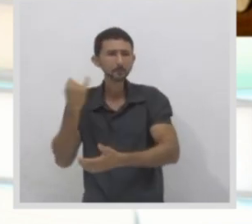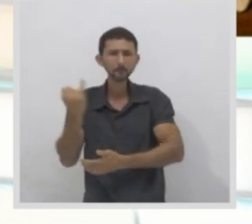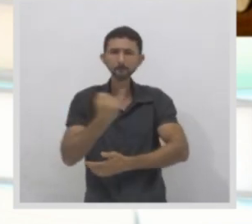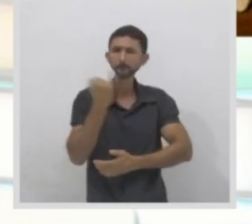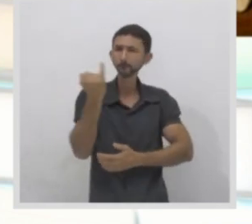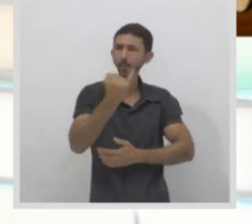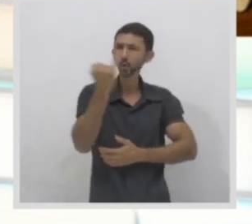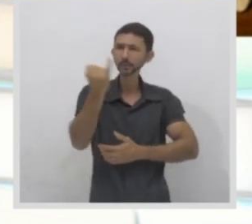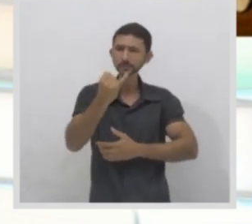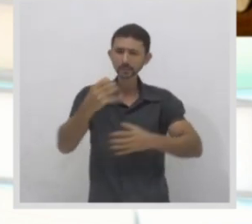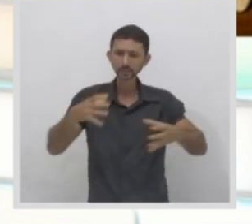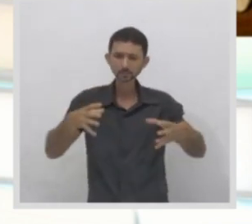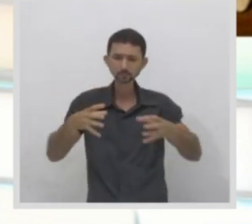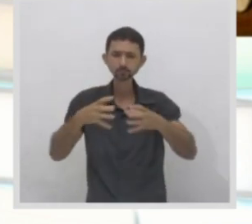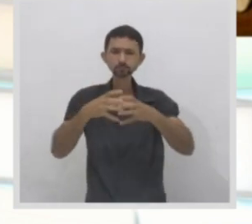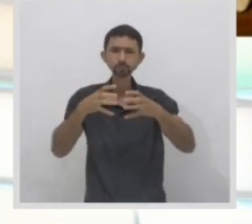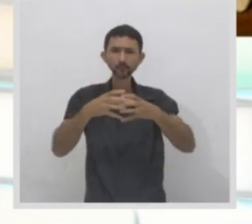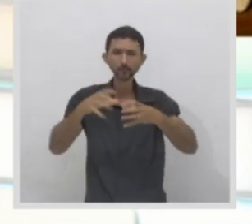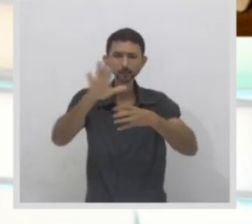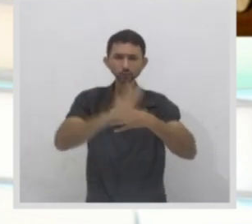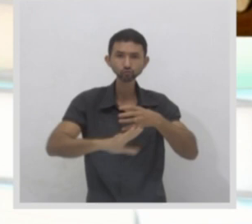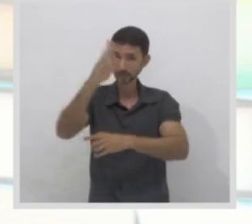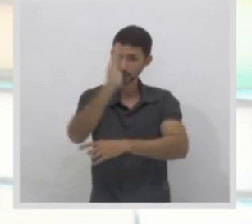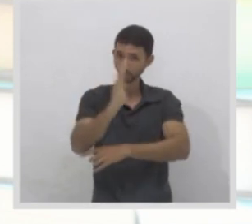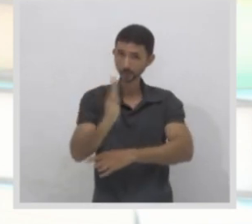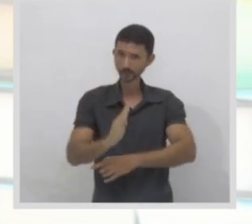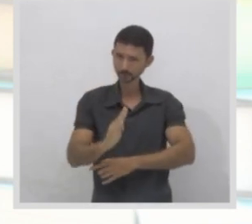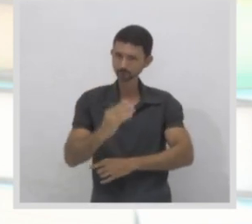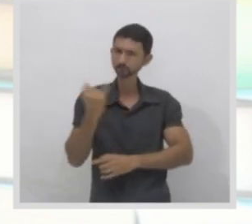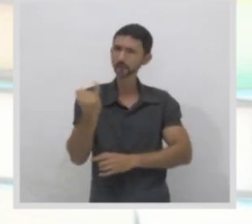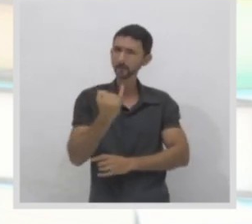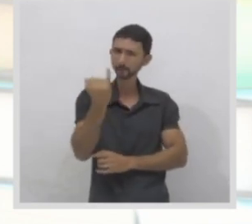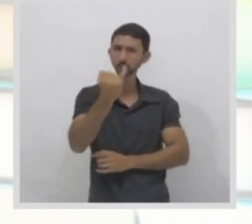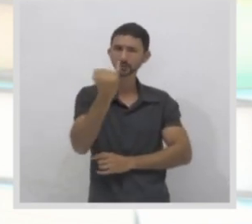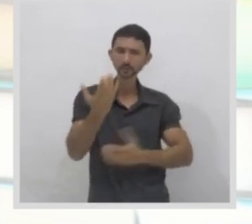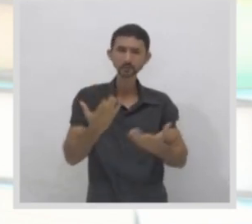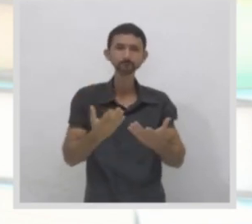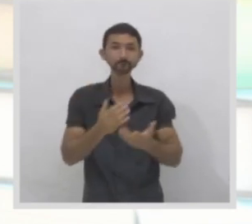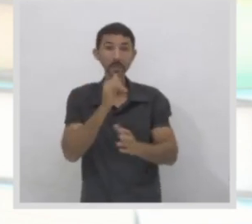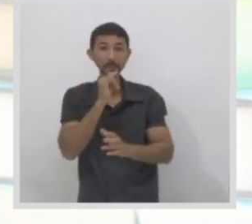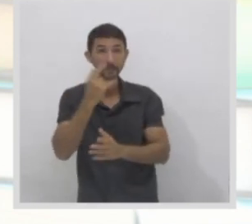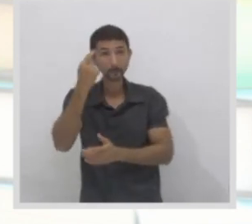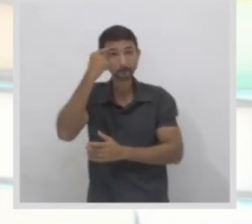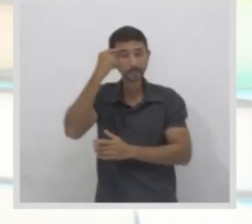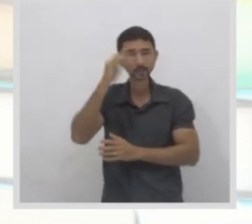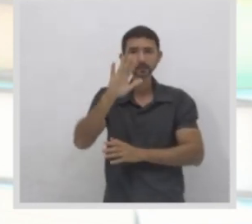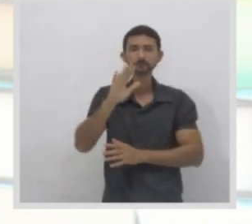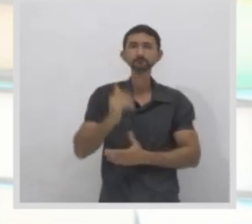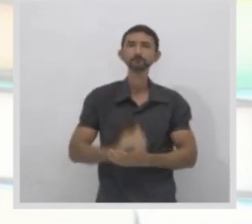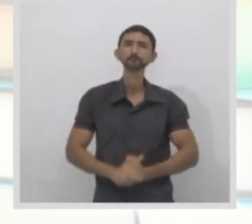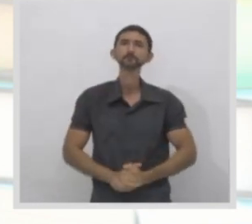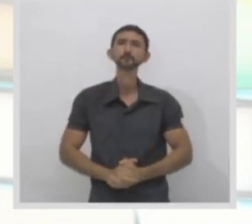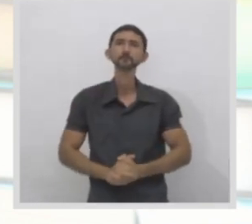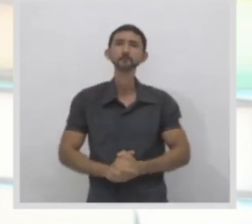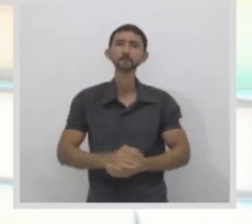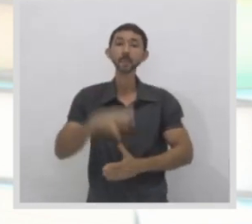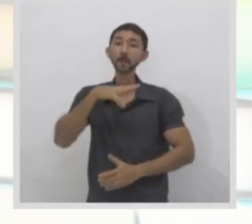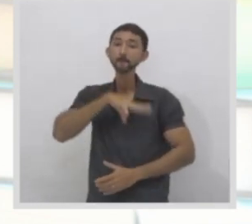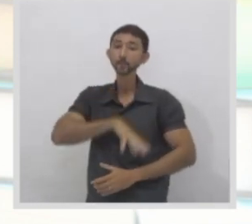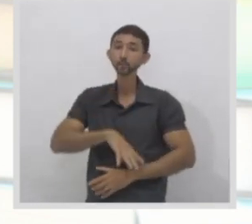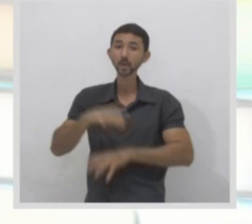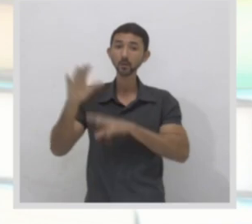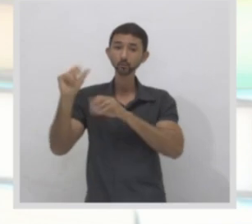importantíssimas para a formação do território brasileiro. Vamos pensar o seguinte, né? Portugal e Espanha eram as